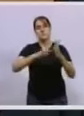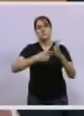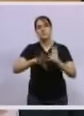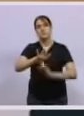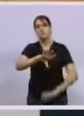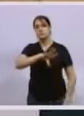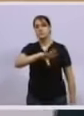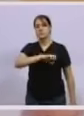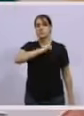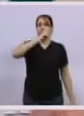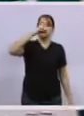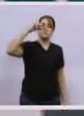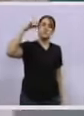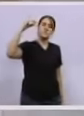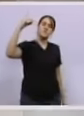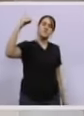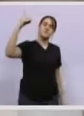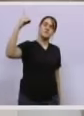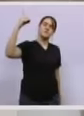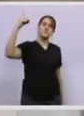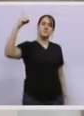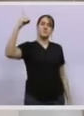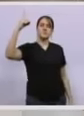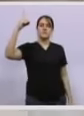é o amor de